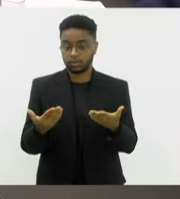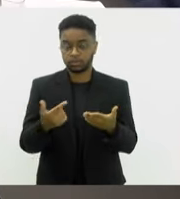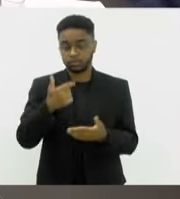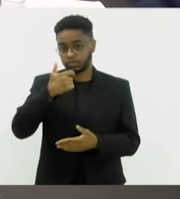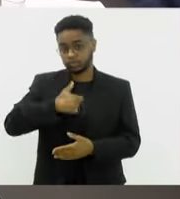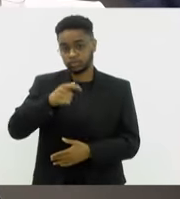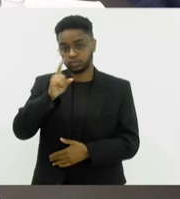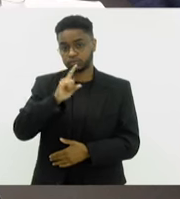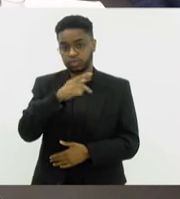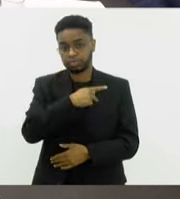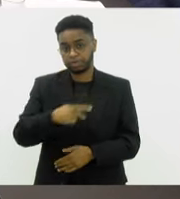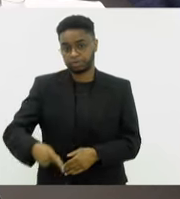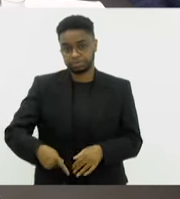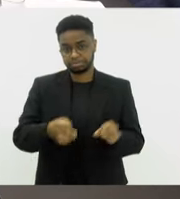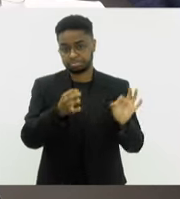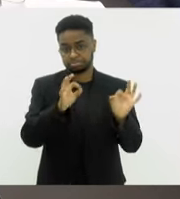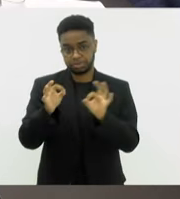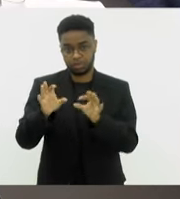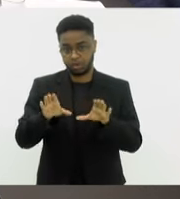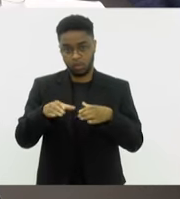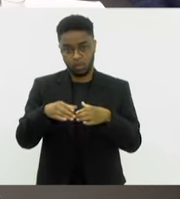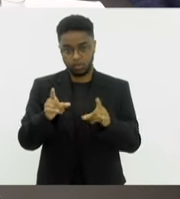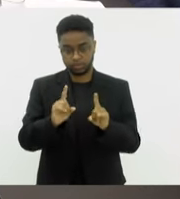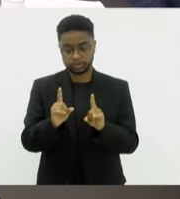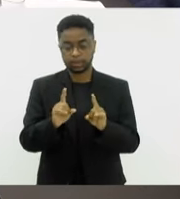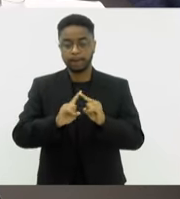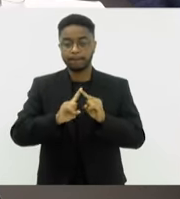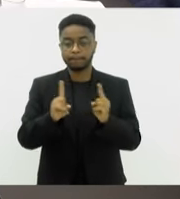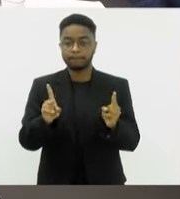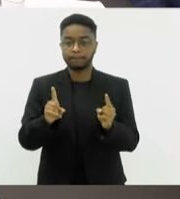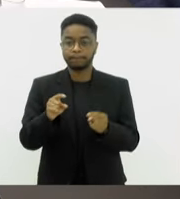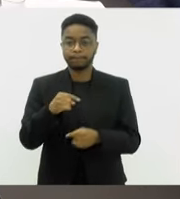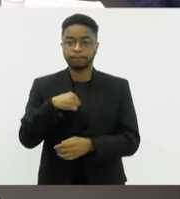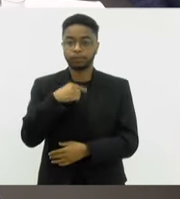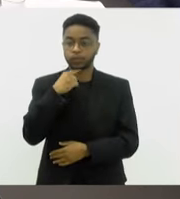mais comissão nenhuma, eu não consigo